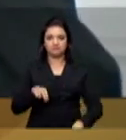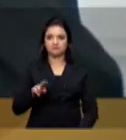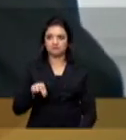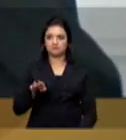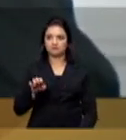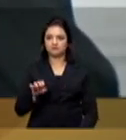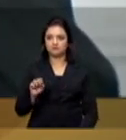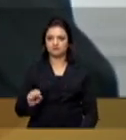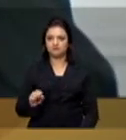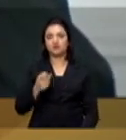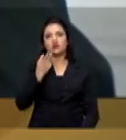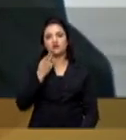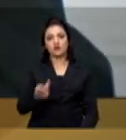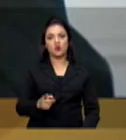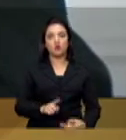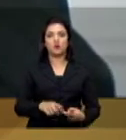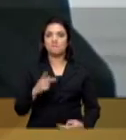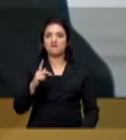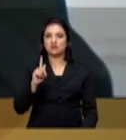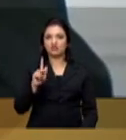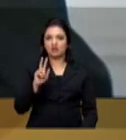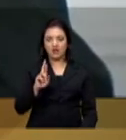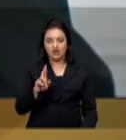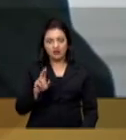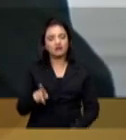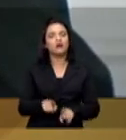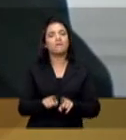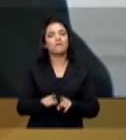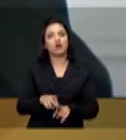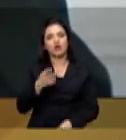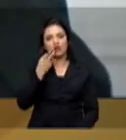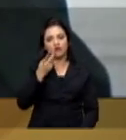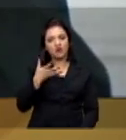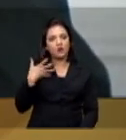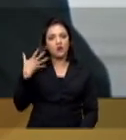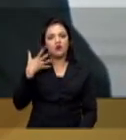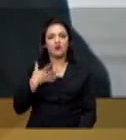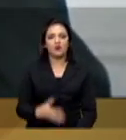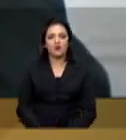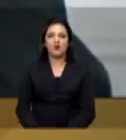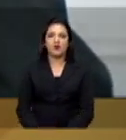eminente procurador-geral, doutor Augusto Aras, citou também na sua sustentação oral.